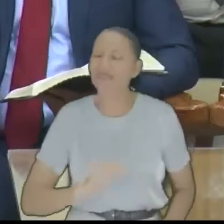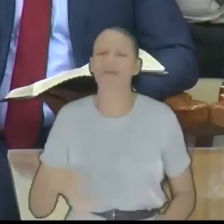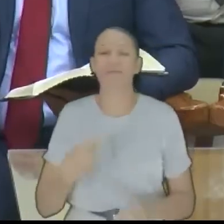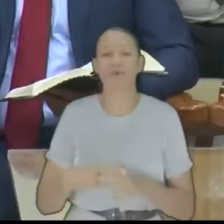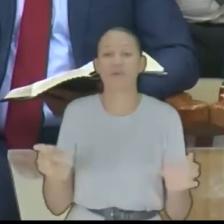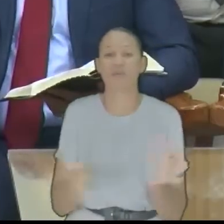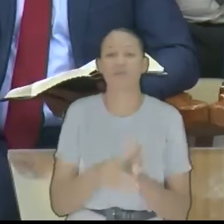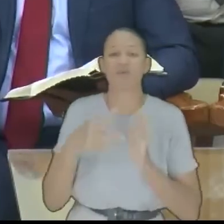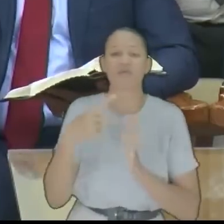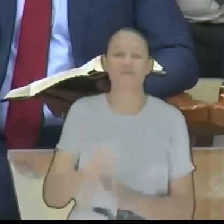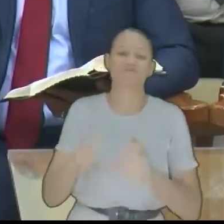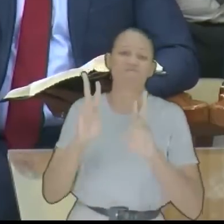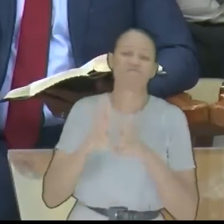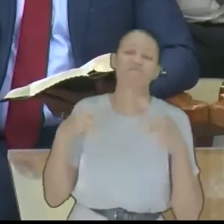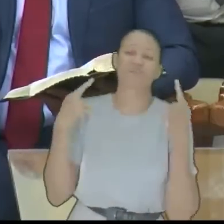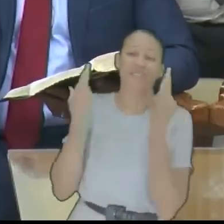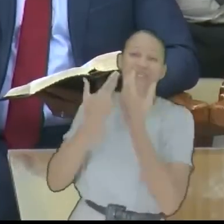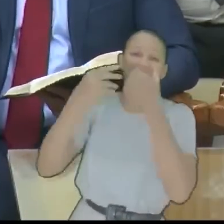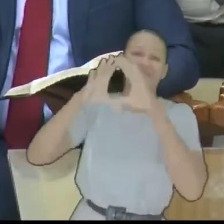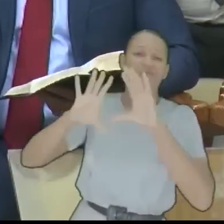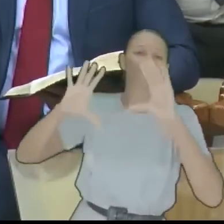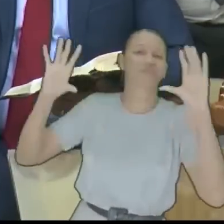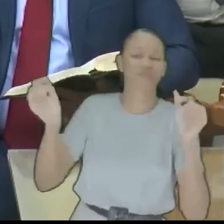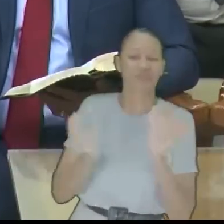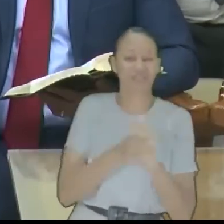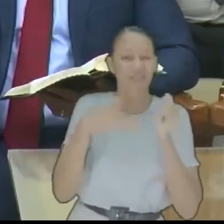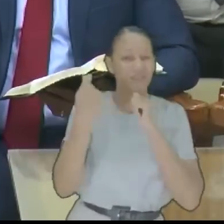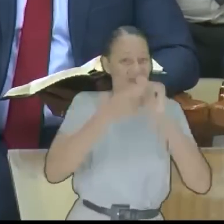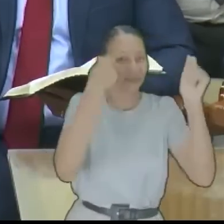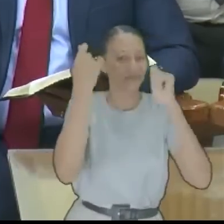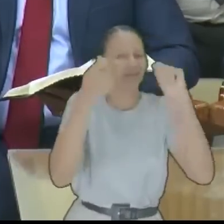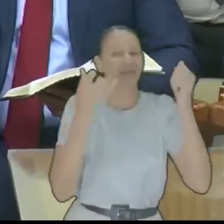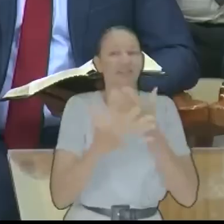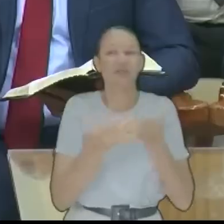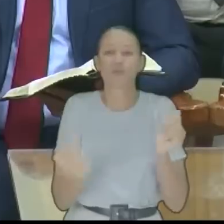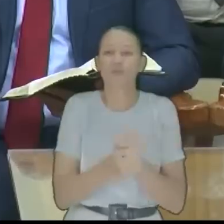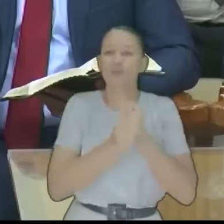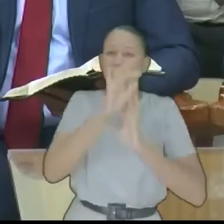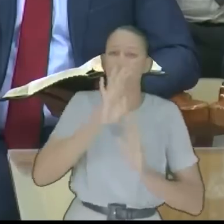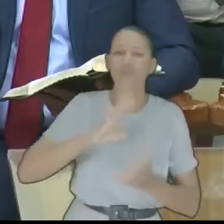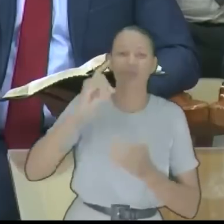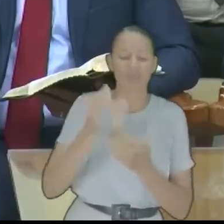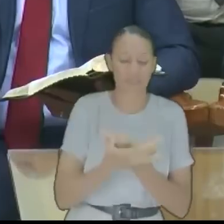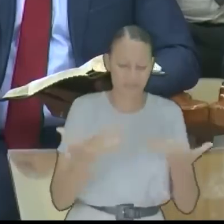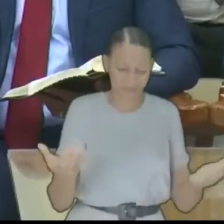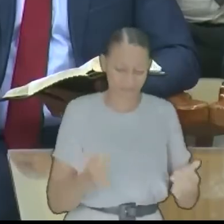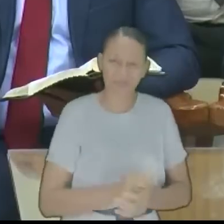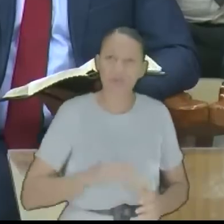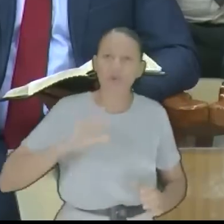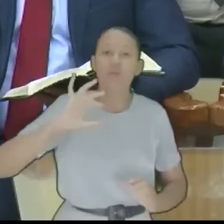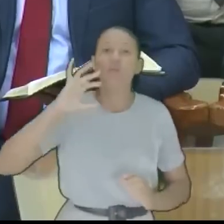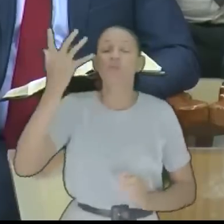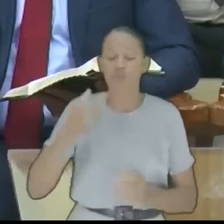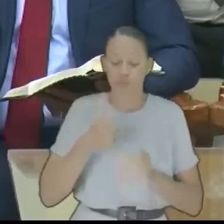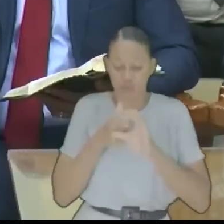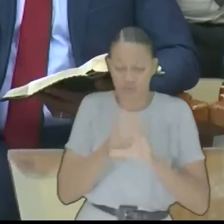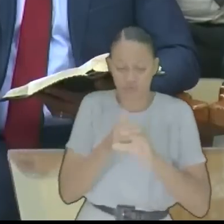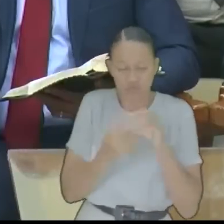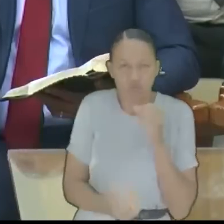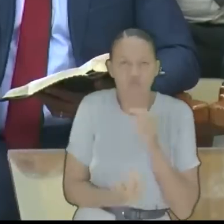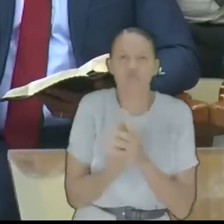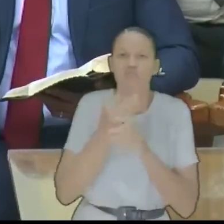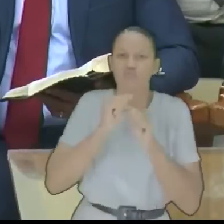porque delas é o reino do céu. Aleluia, glória a Deus. E com o advento do